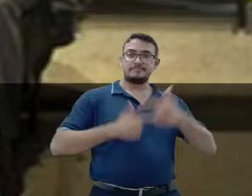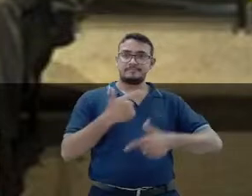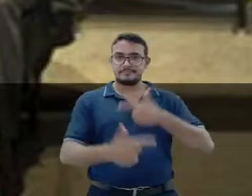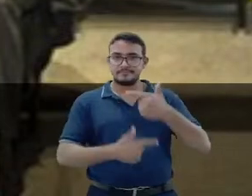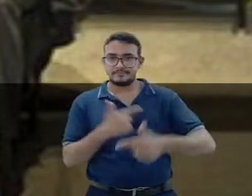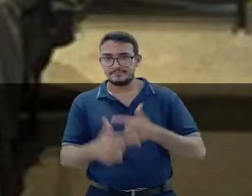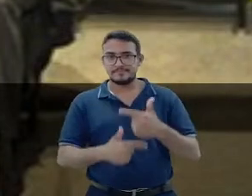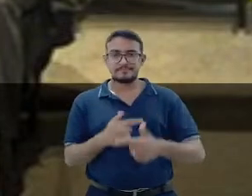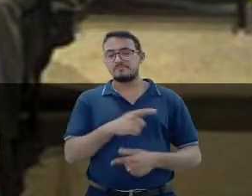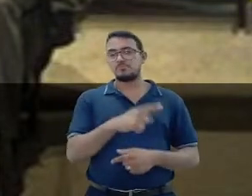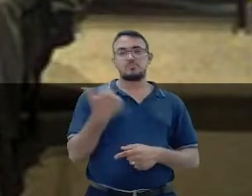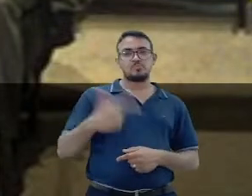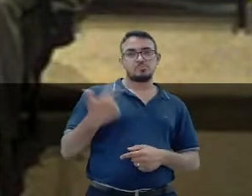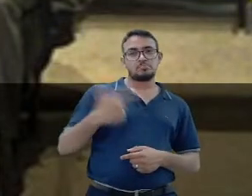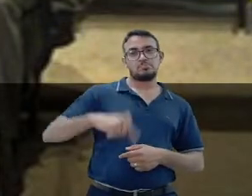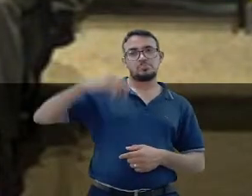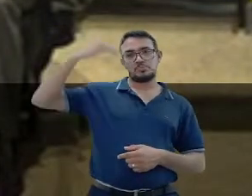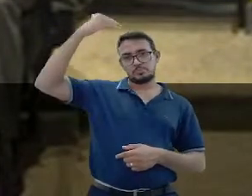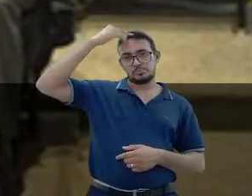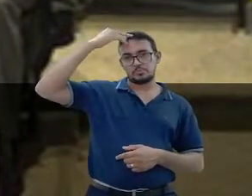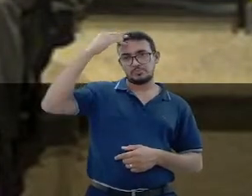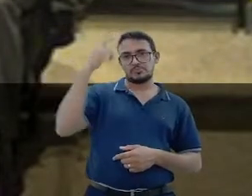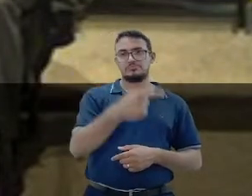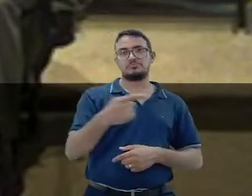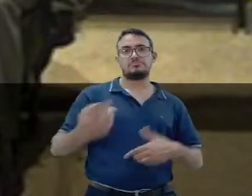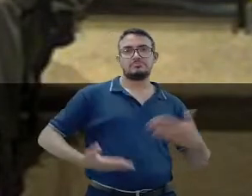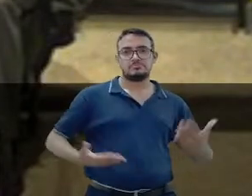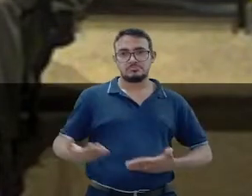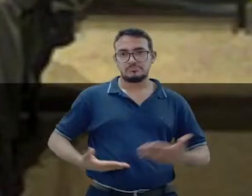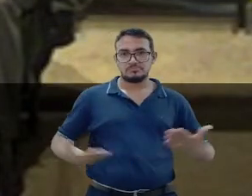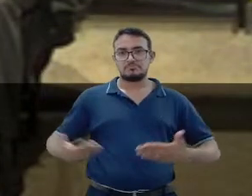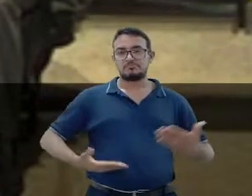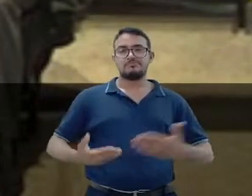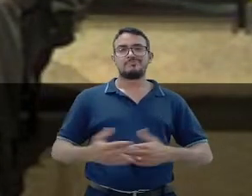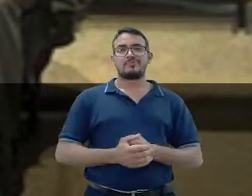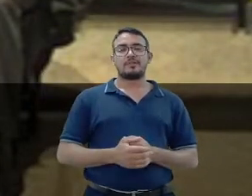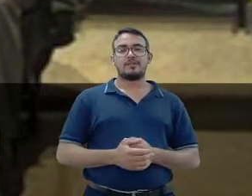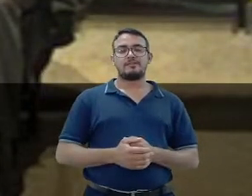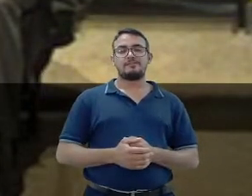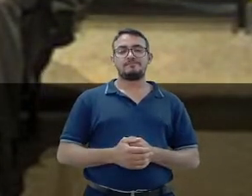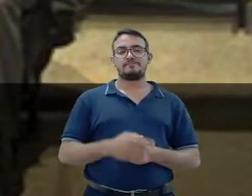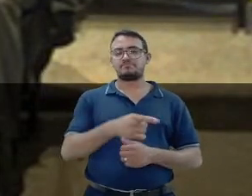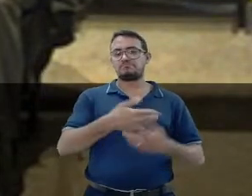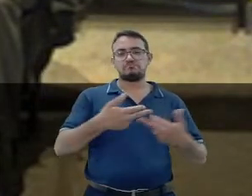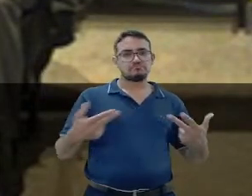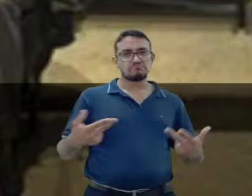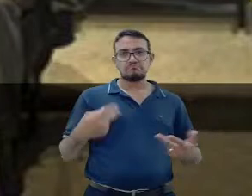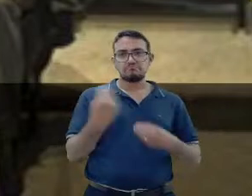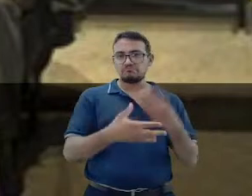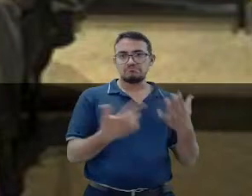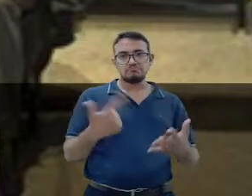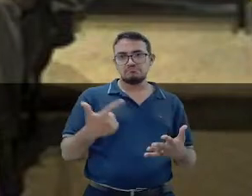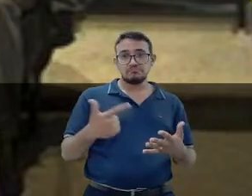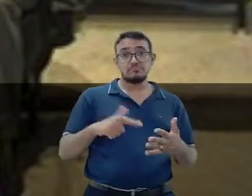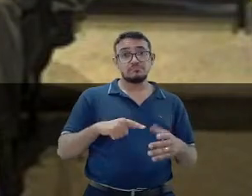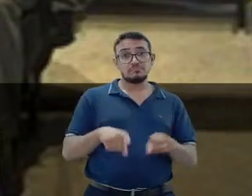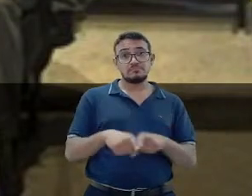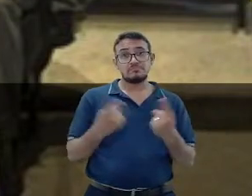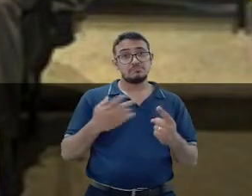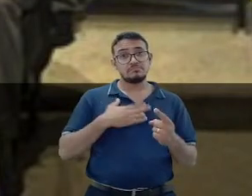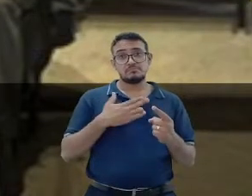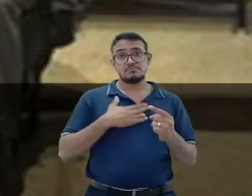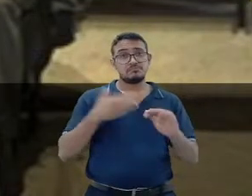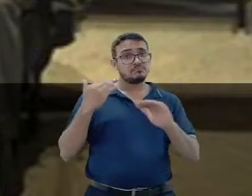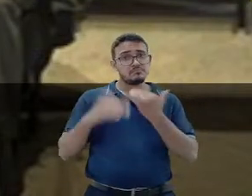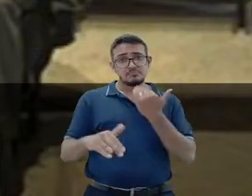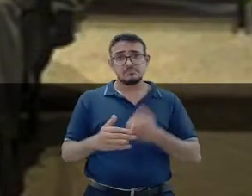a culpa da empregadora pelo não recebimento dos benefícios. Só que, excelência, discordo, pois é